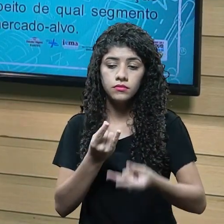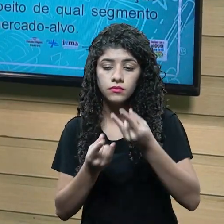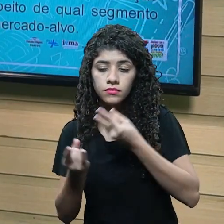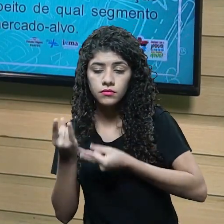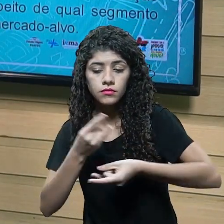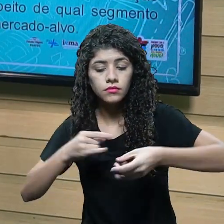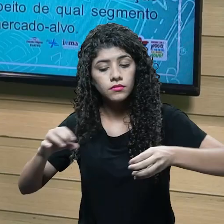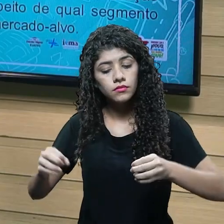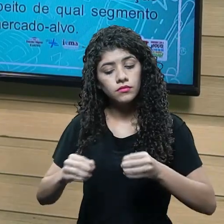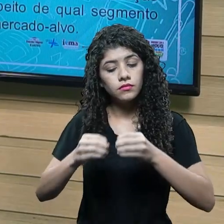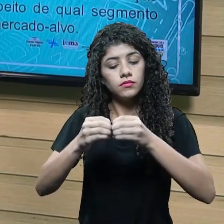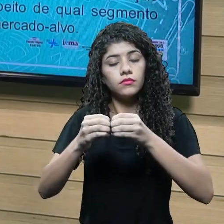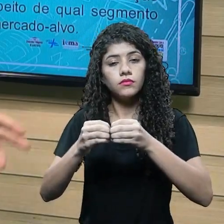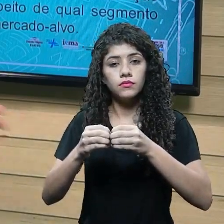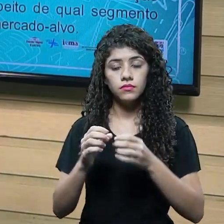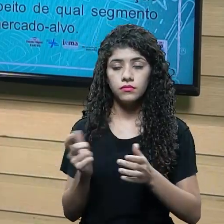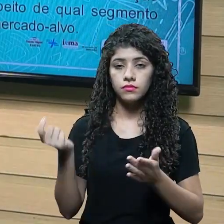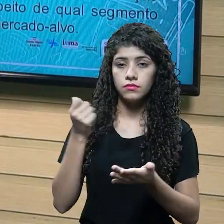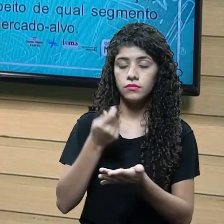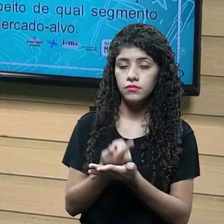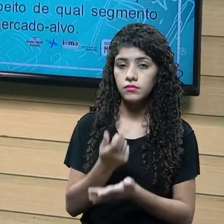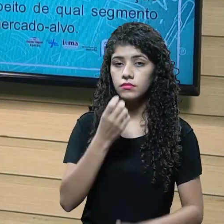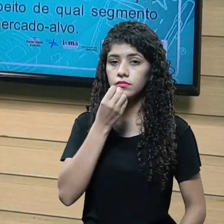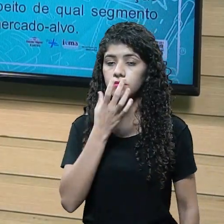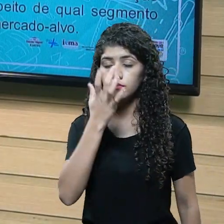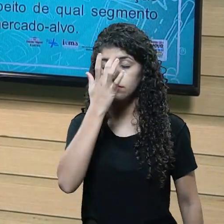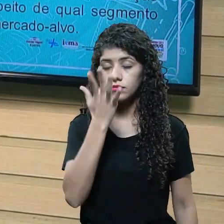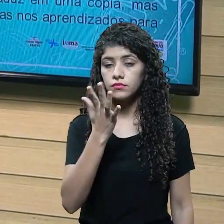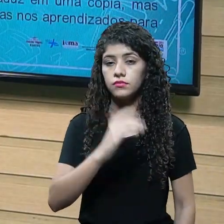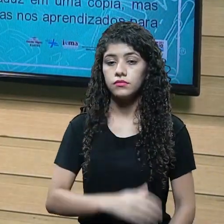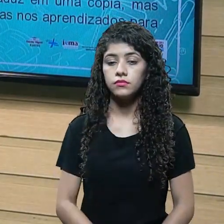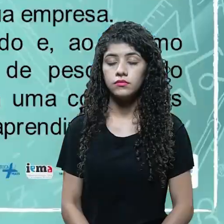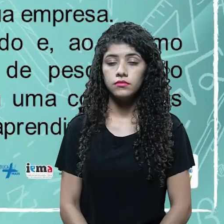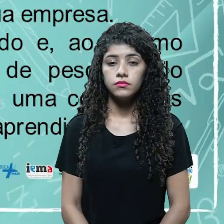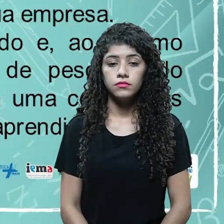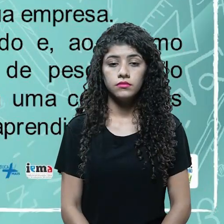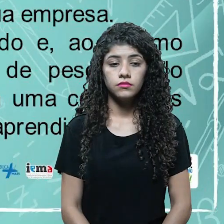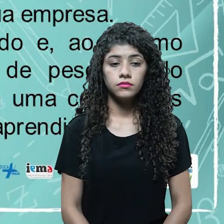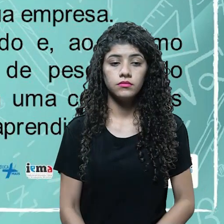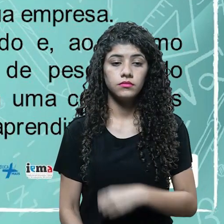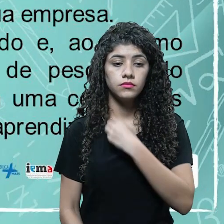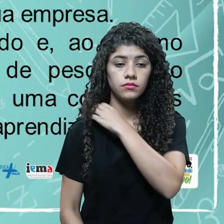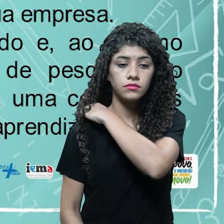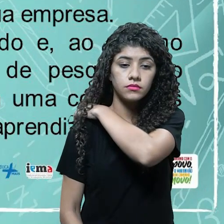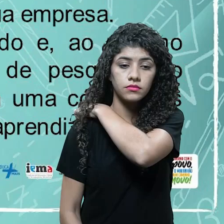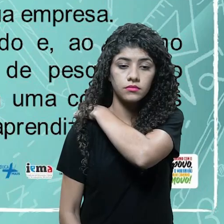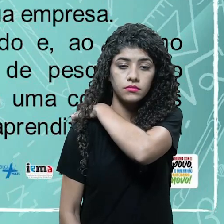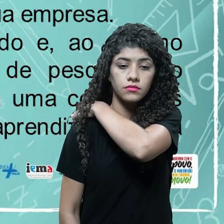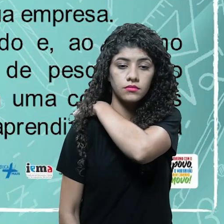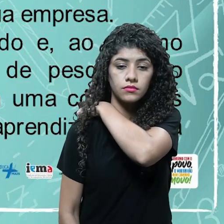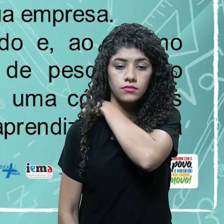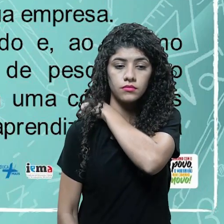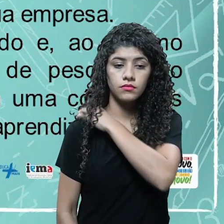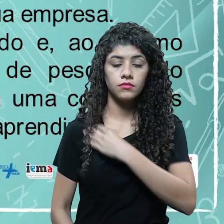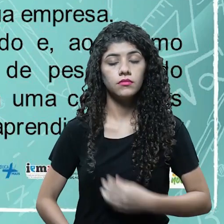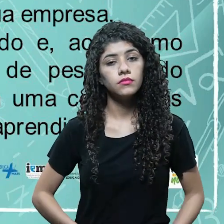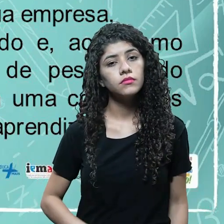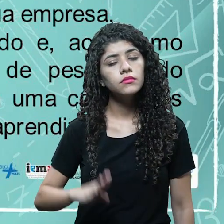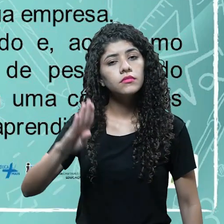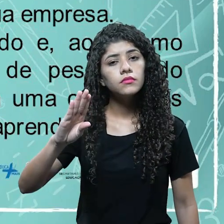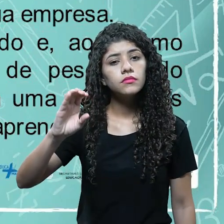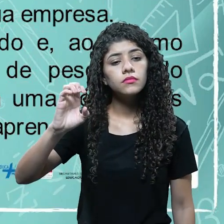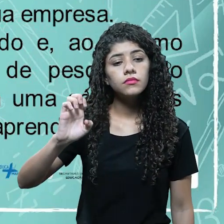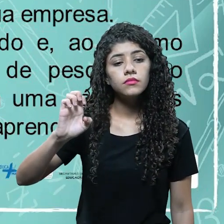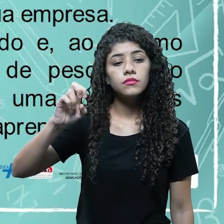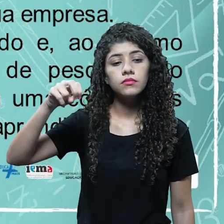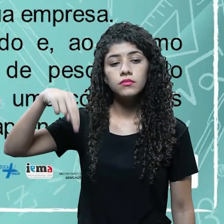da venda mais fácil. Ok? Então o primeiro ponto é segmentar o mercado. Segundo ponto é fazer o benchmarking. O que é esse